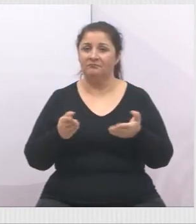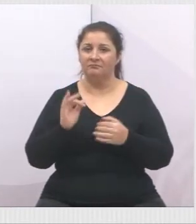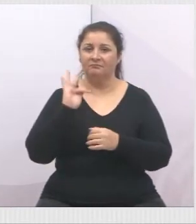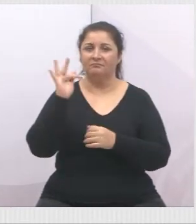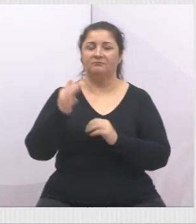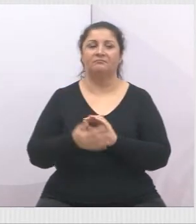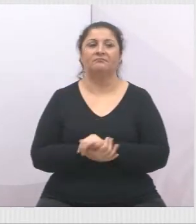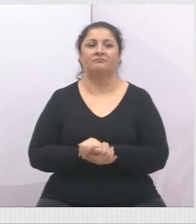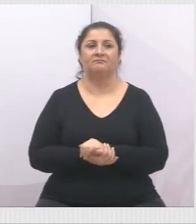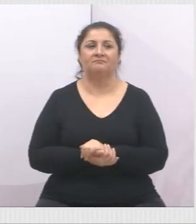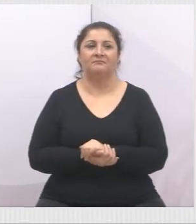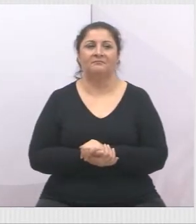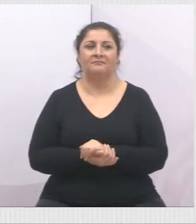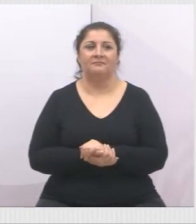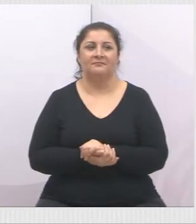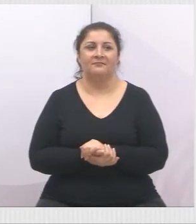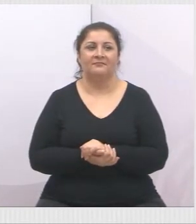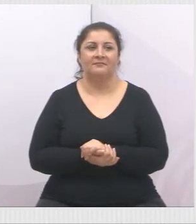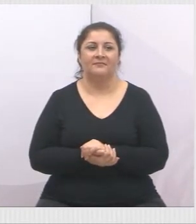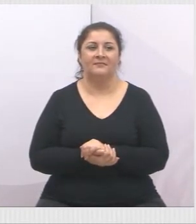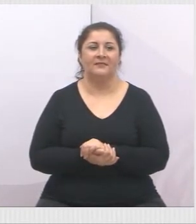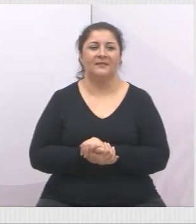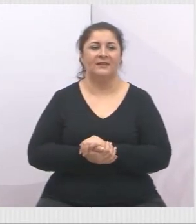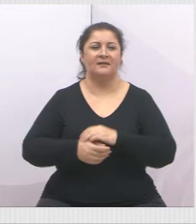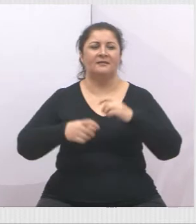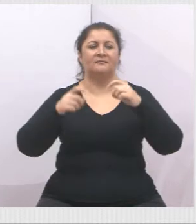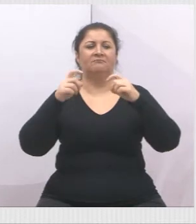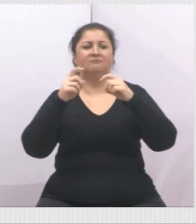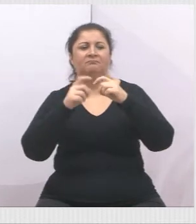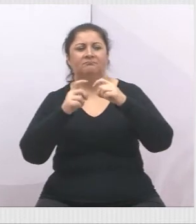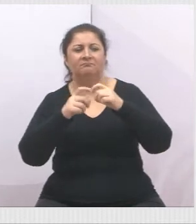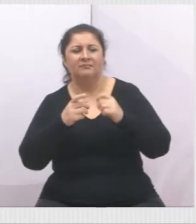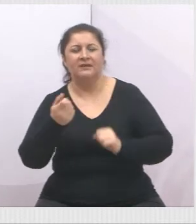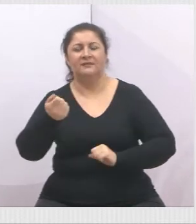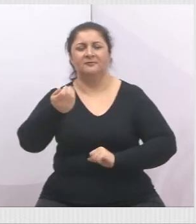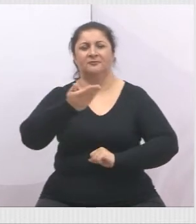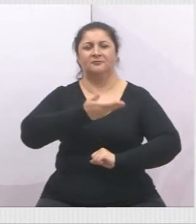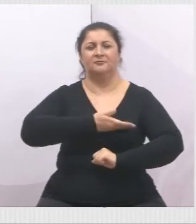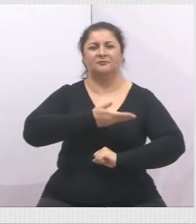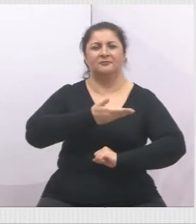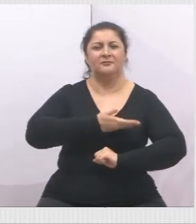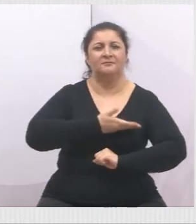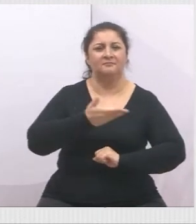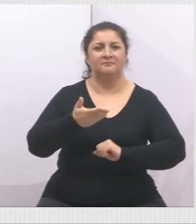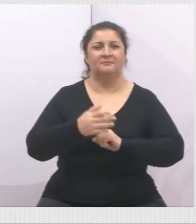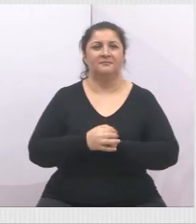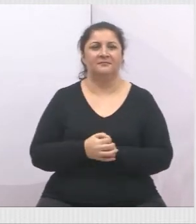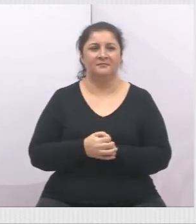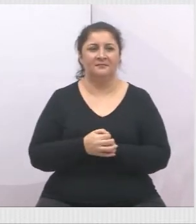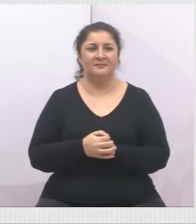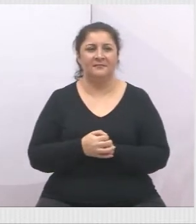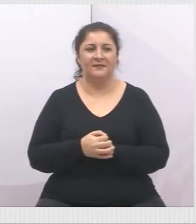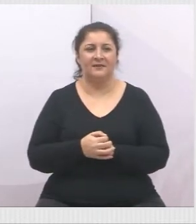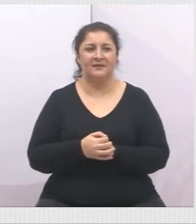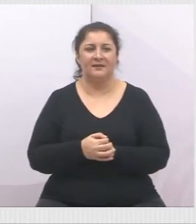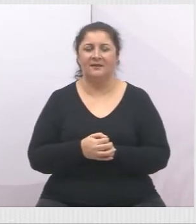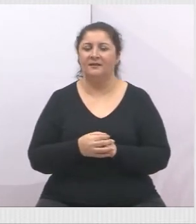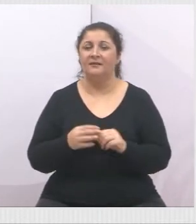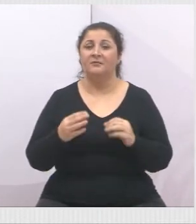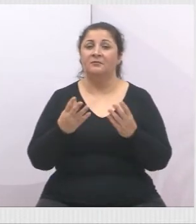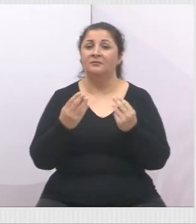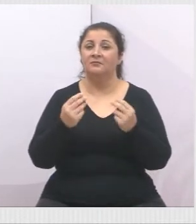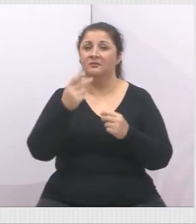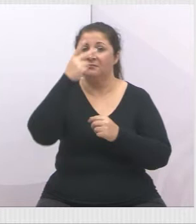Carlos Carderelli, médico, amigo, compadre. Os 3 filhos nasceram por suas mãos abençoadas.